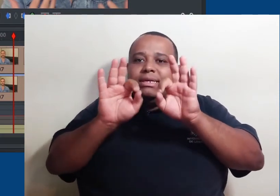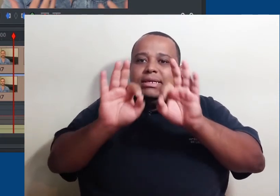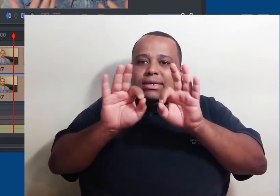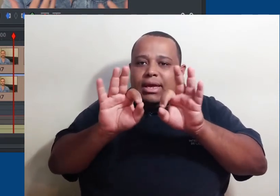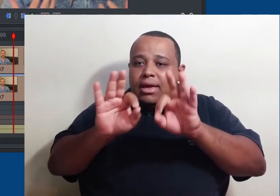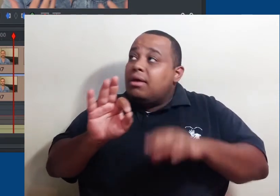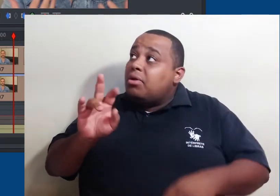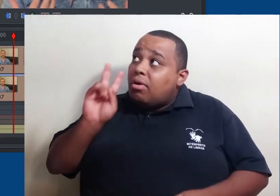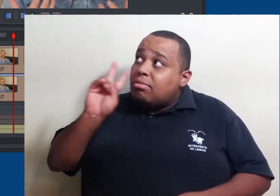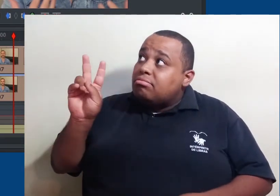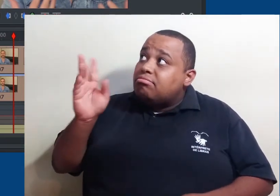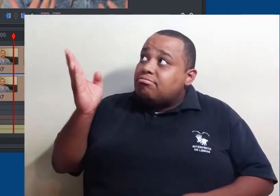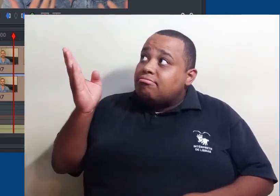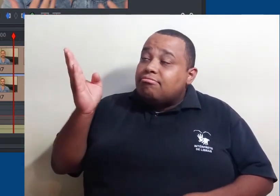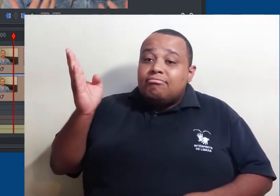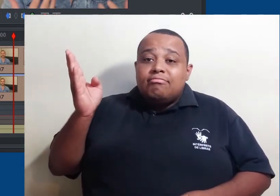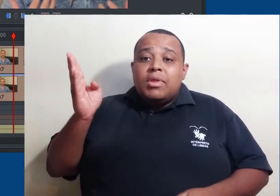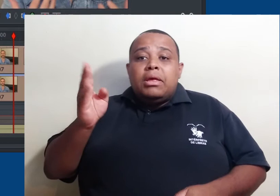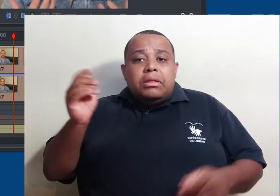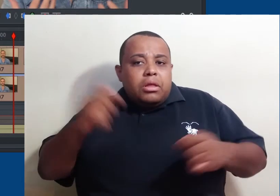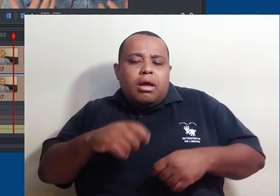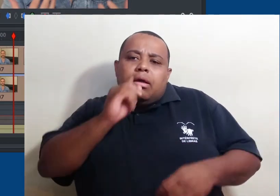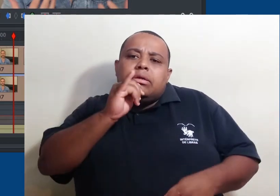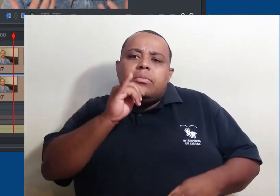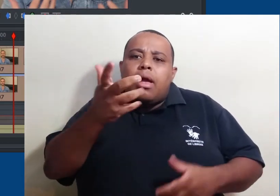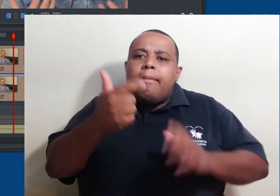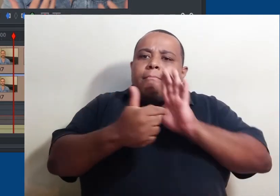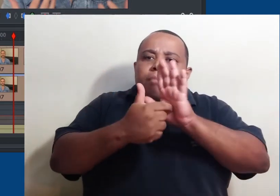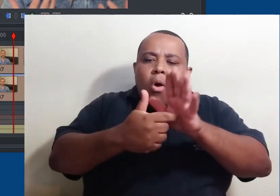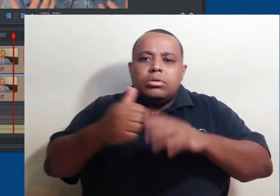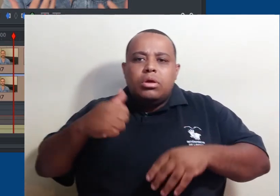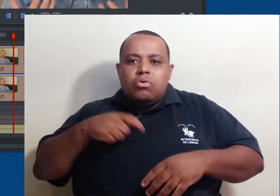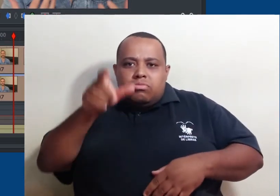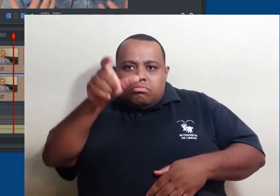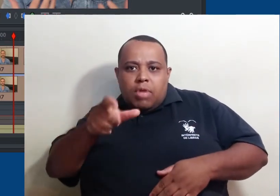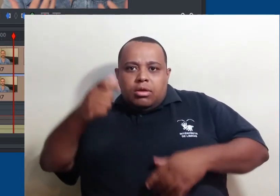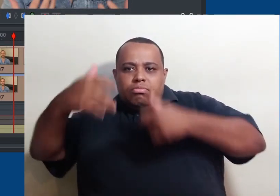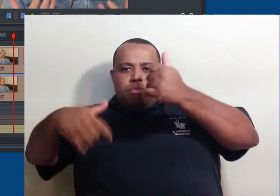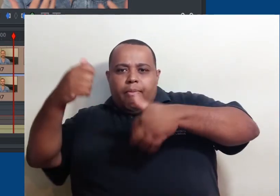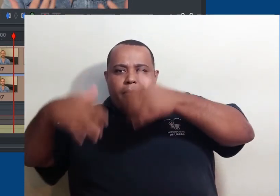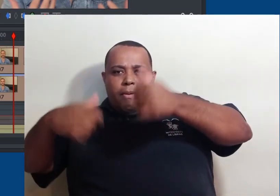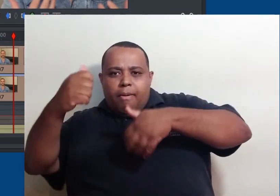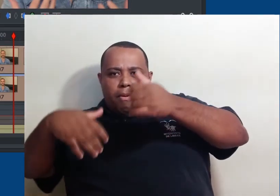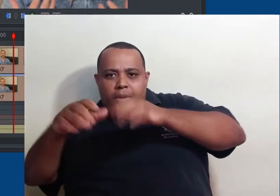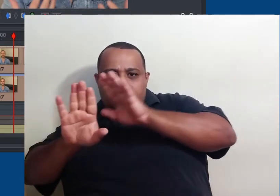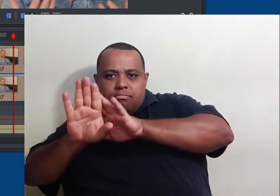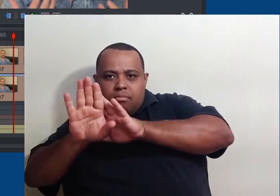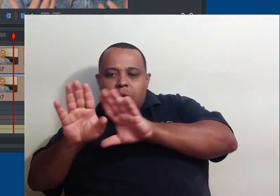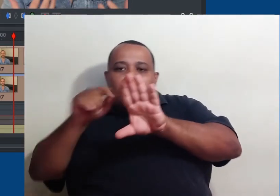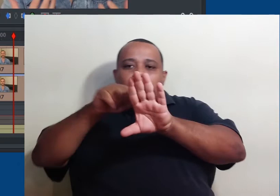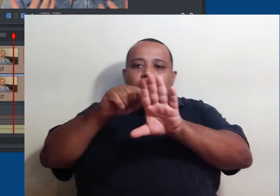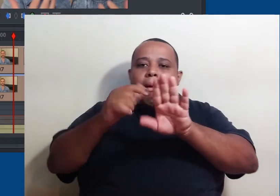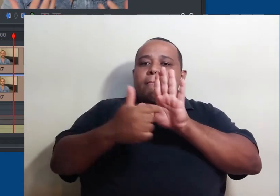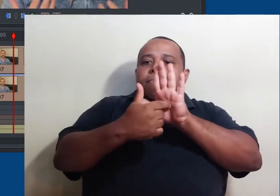útil para você quando você quiser demonstrar alguma coisa, mas não deixar de aparecer o seu rosto. Quando você quiser, por exemplo, fazer comparações, a gente já fez